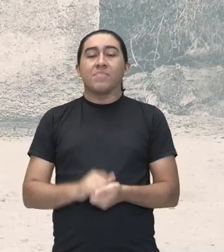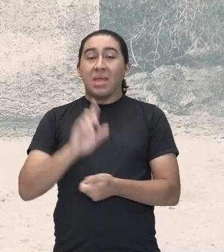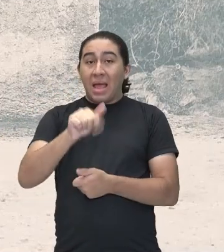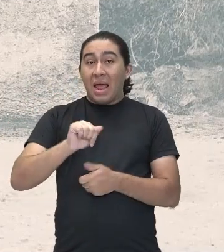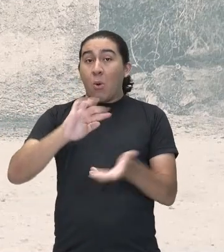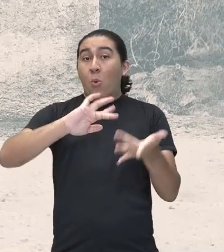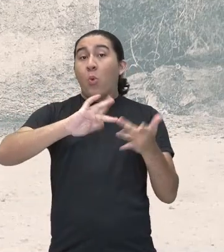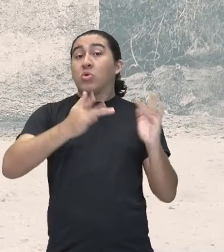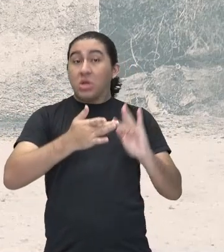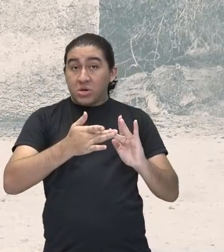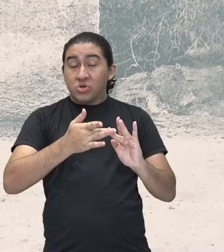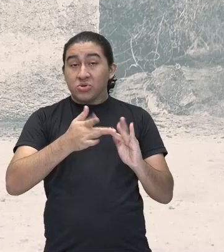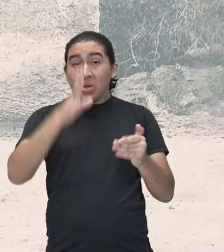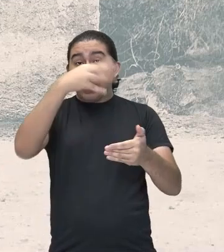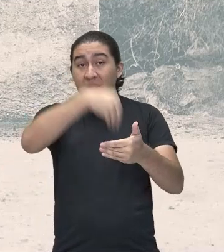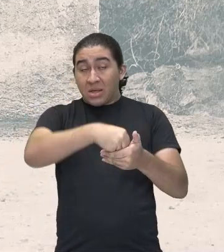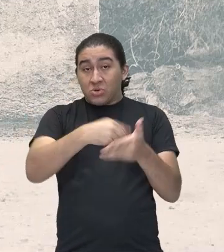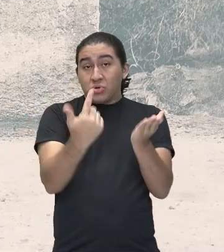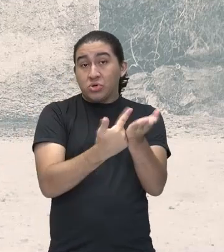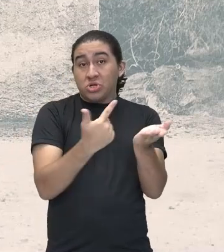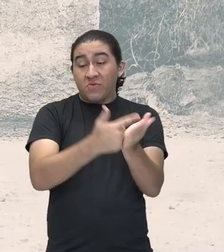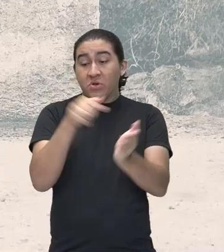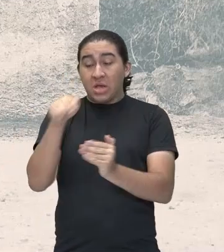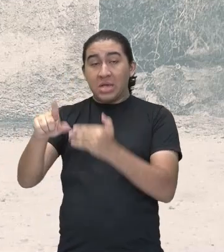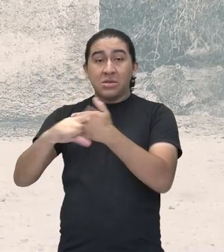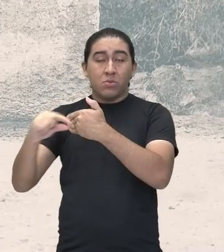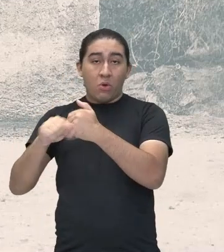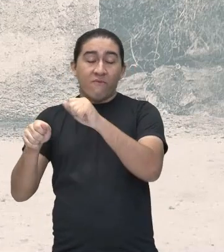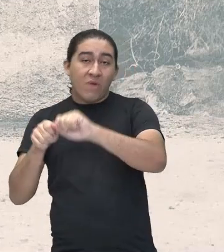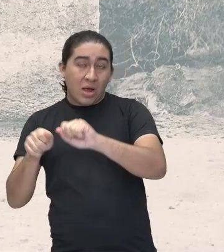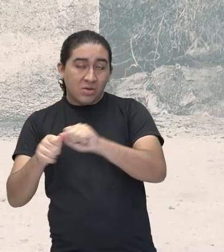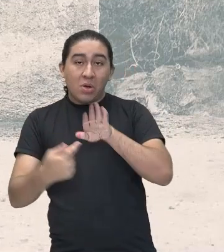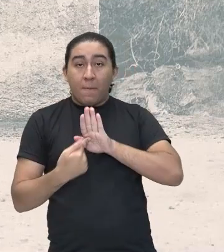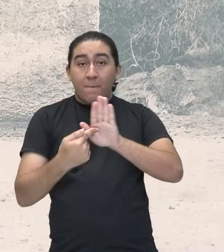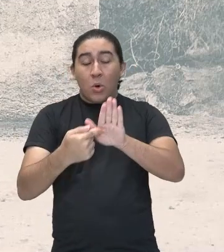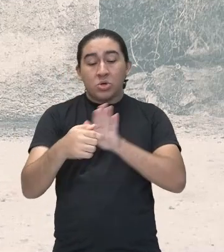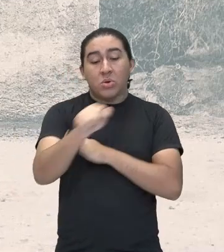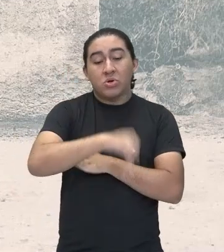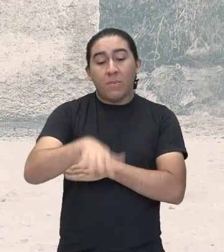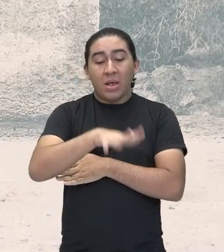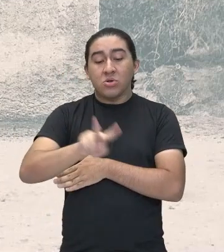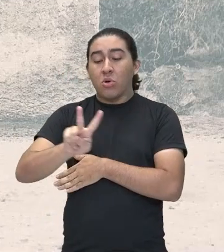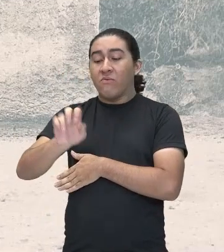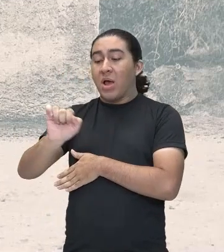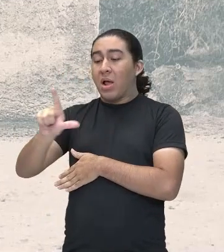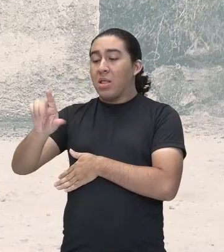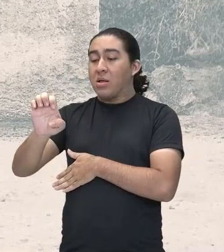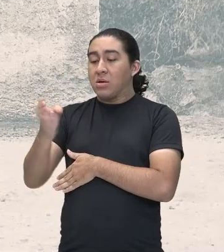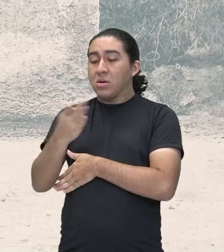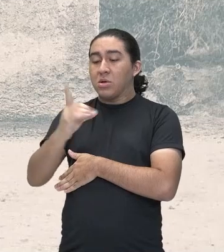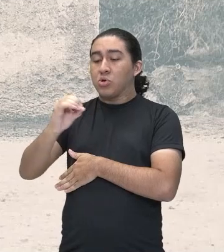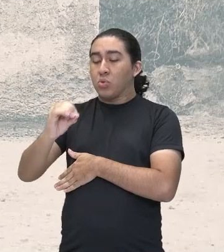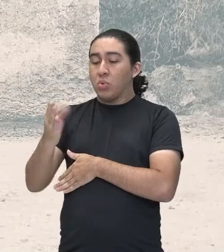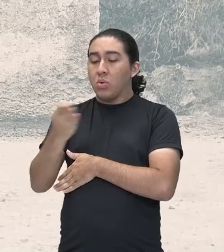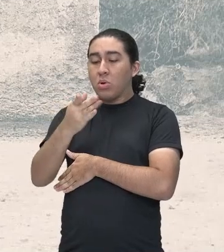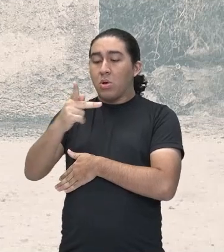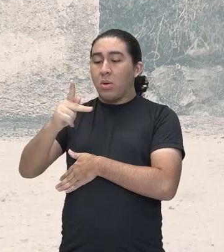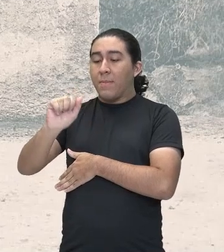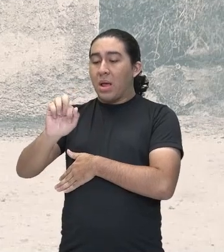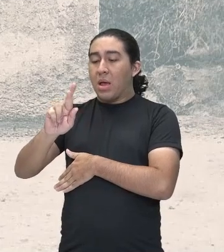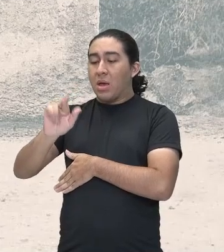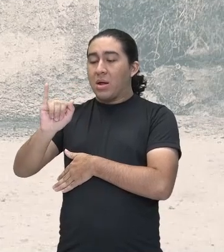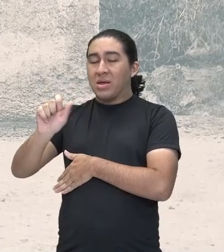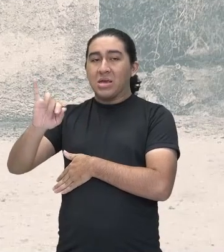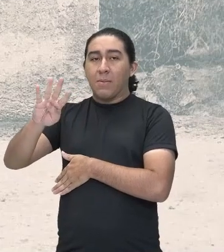na obra de Monteiro Lobato, retratando a região do Vale do Paraíba. Um local em decadência que